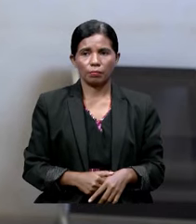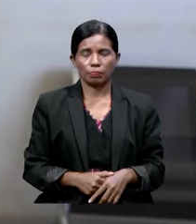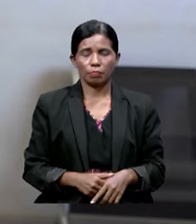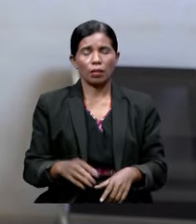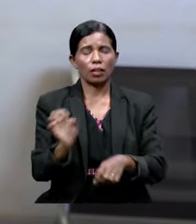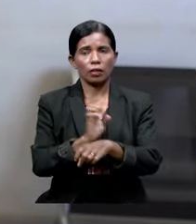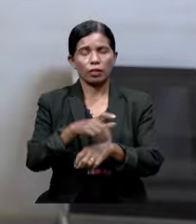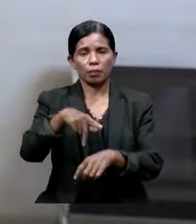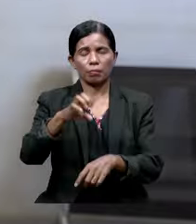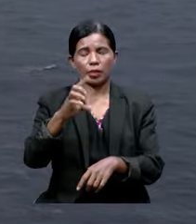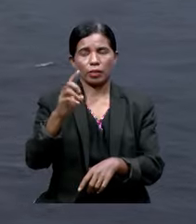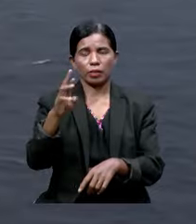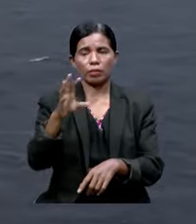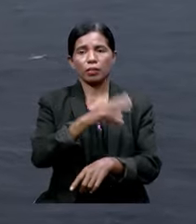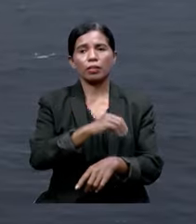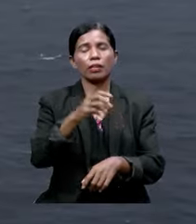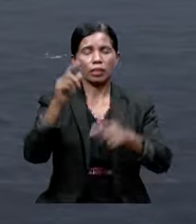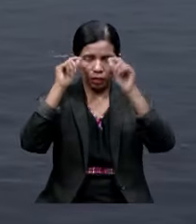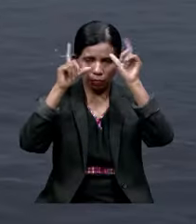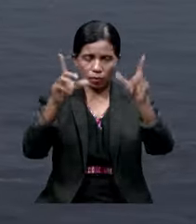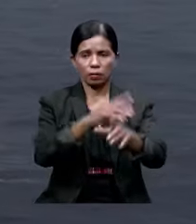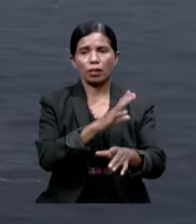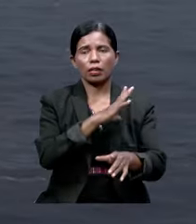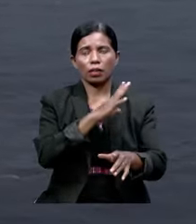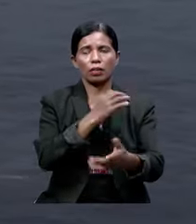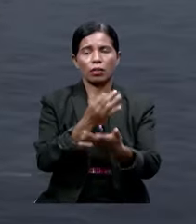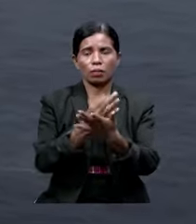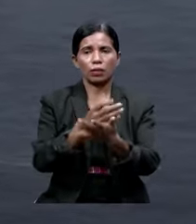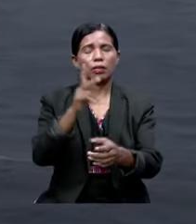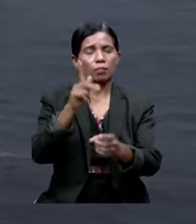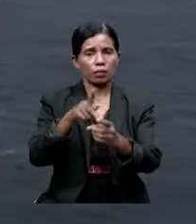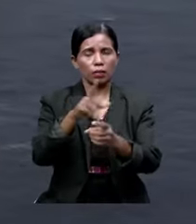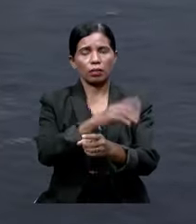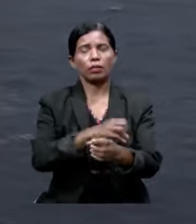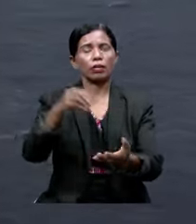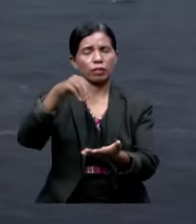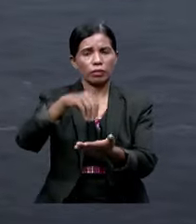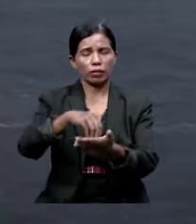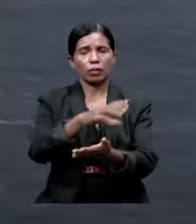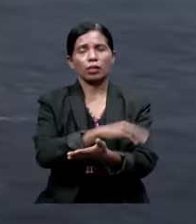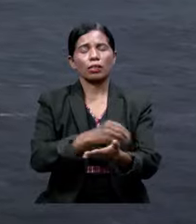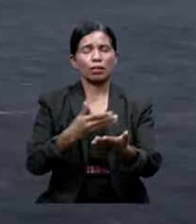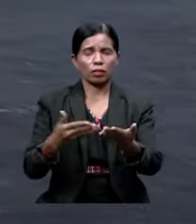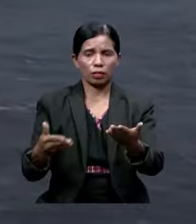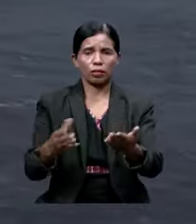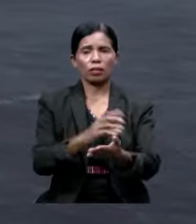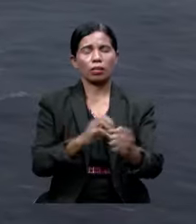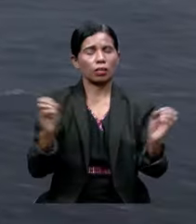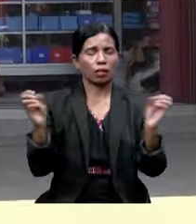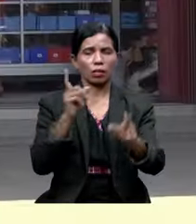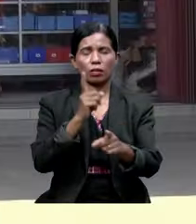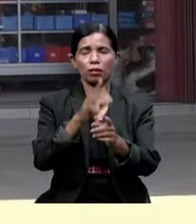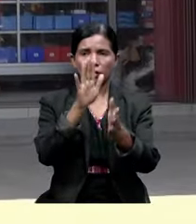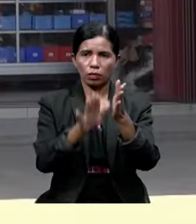Economista Pedro Ximenez Atete, durante né Timor-Leste depende do fundo petrolífero no investimento e setor produtivo não petrolífero sem